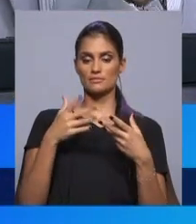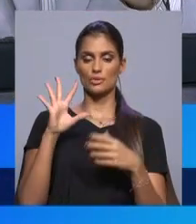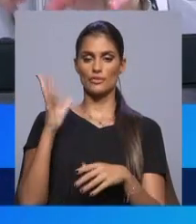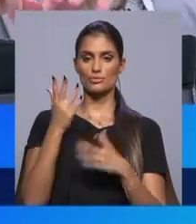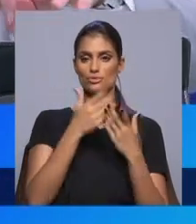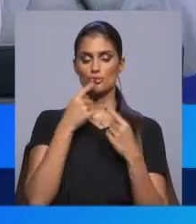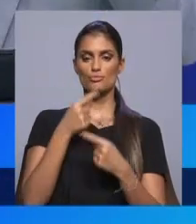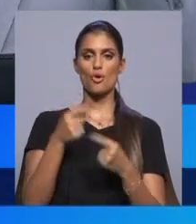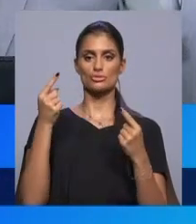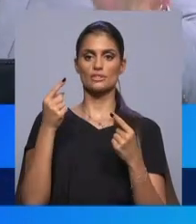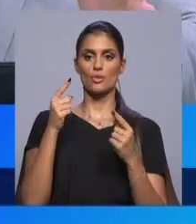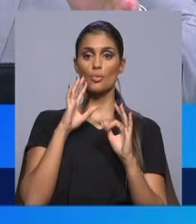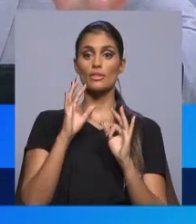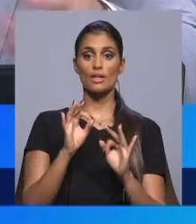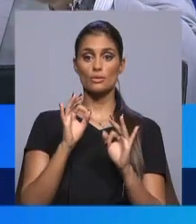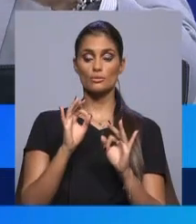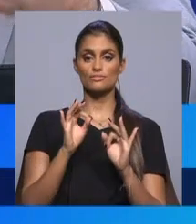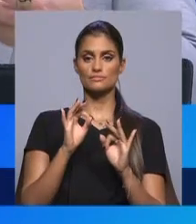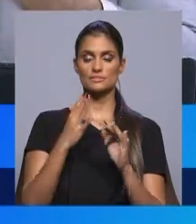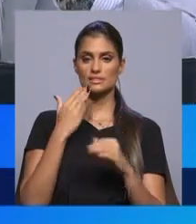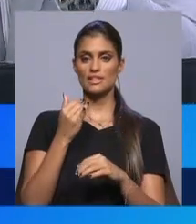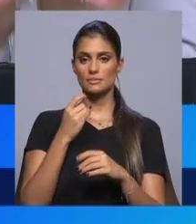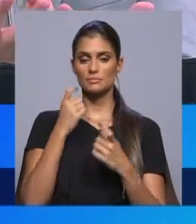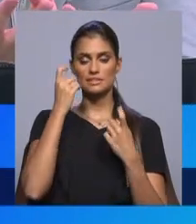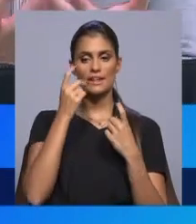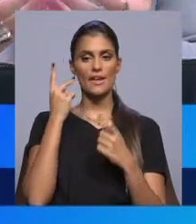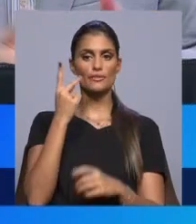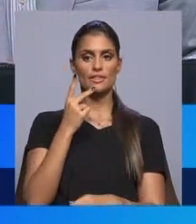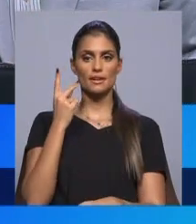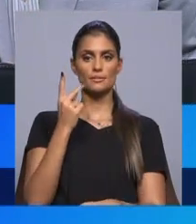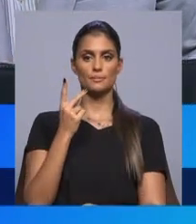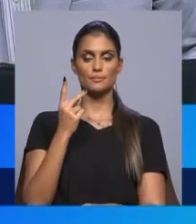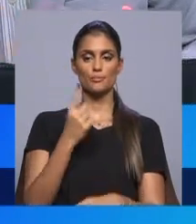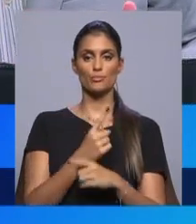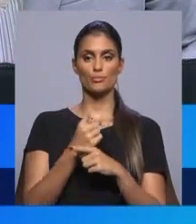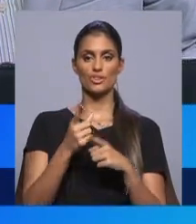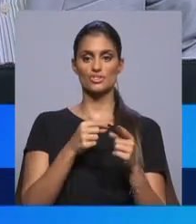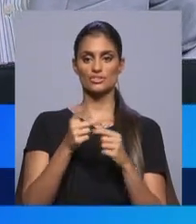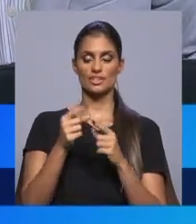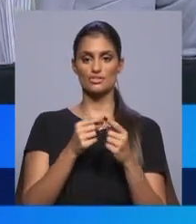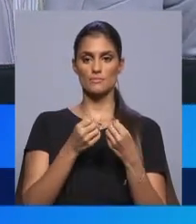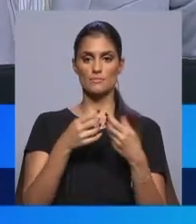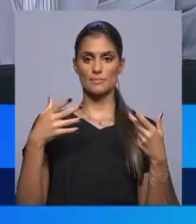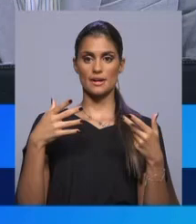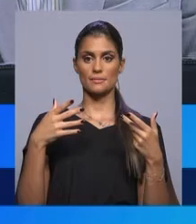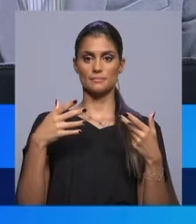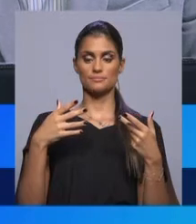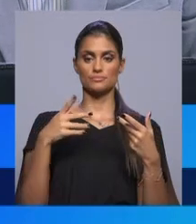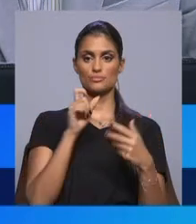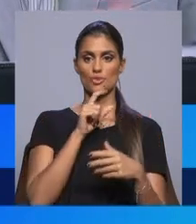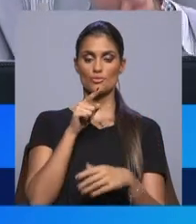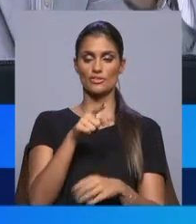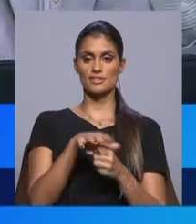estudo diz-nos que, cuidado ao tentar especular sobre a vida no universo. Porque nas estrelas mais abundantes pode haver